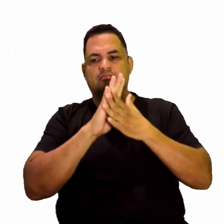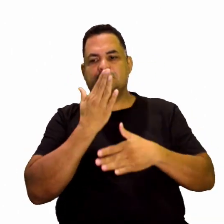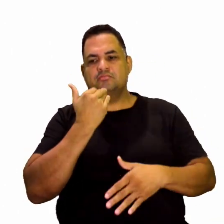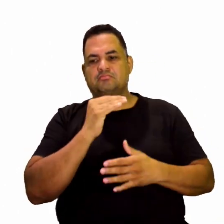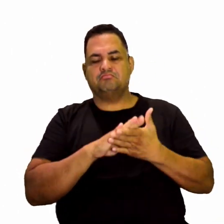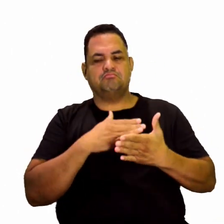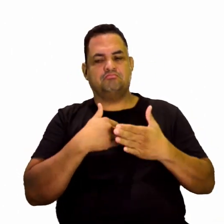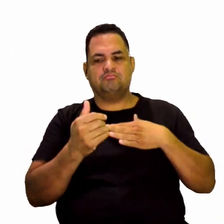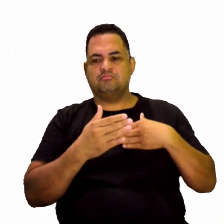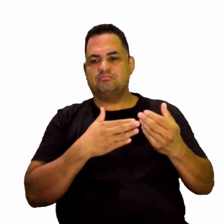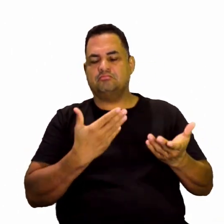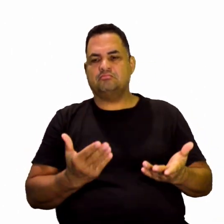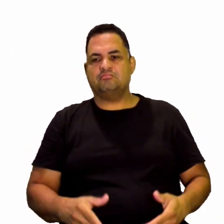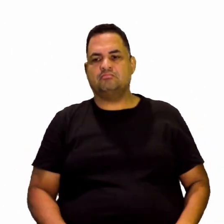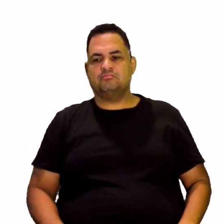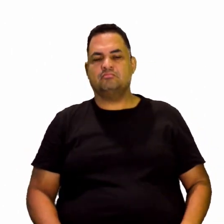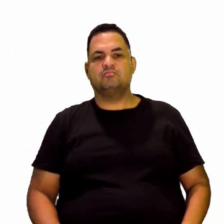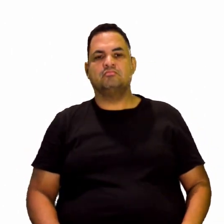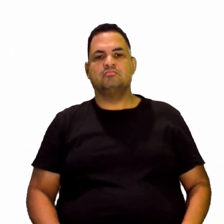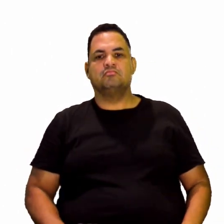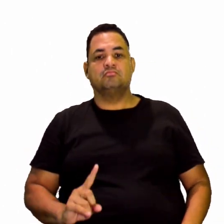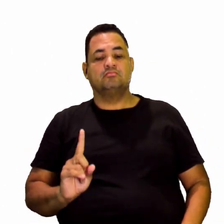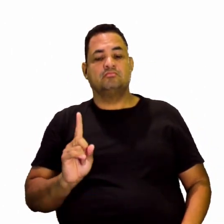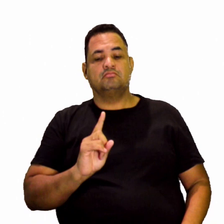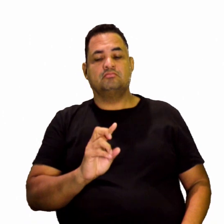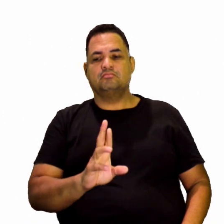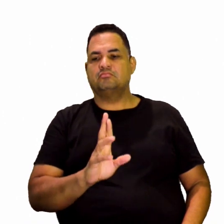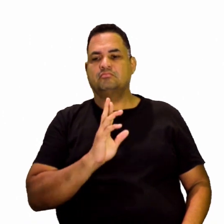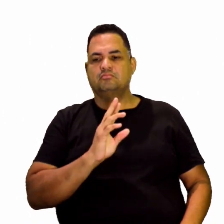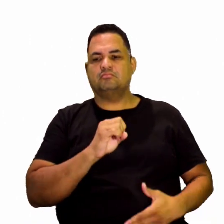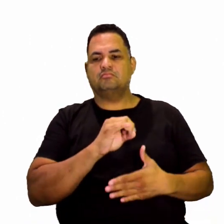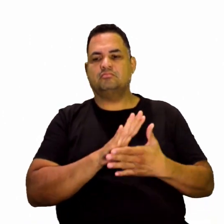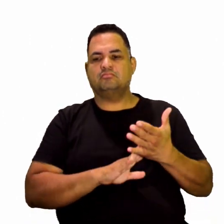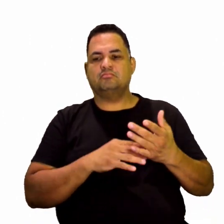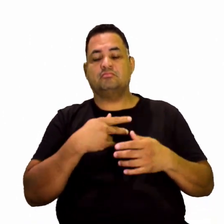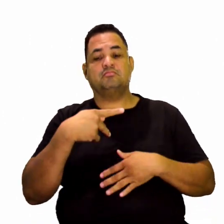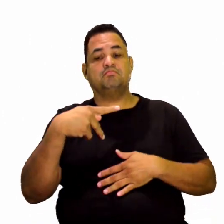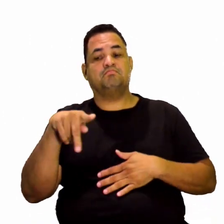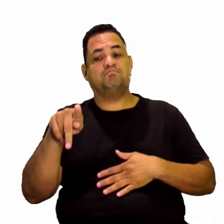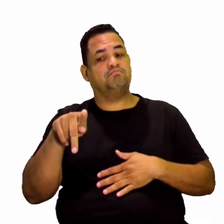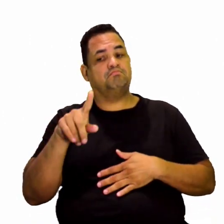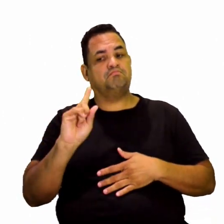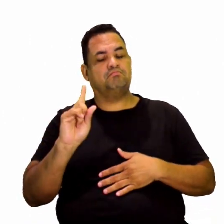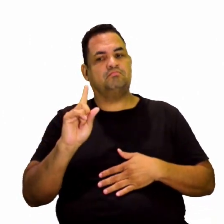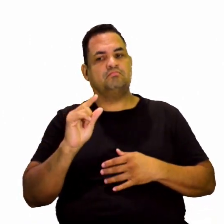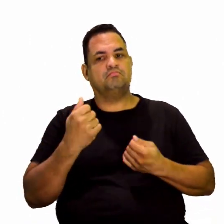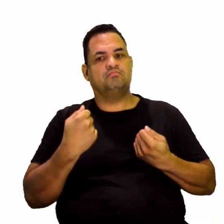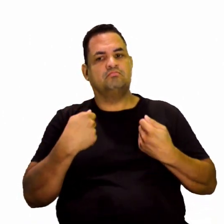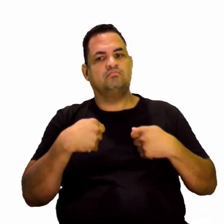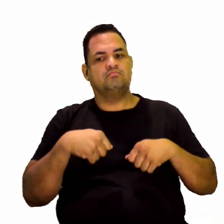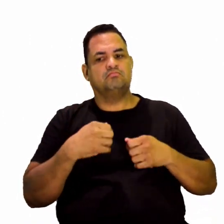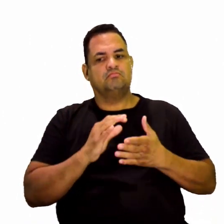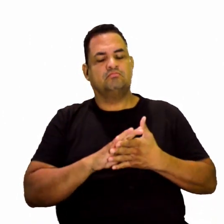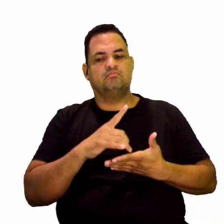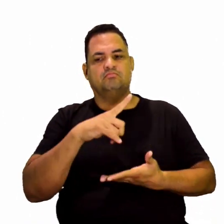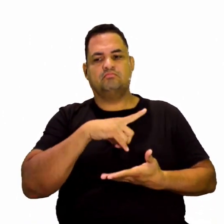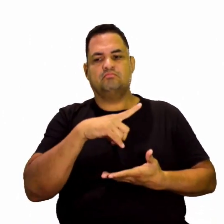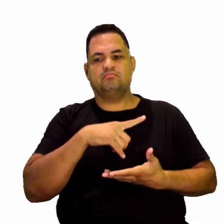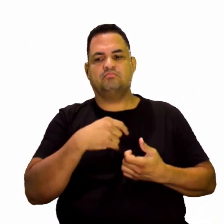alimentícios, enfim. Mas isso não é a resposta para a questão. Isso é o para quê, né? Possibilidades que